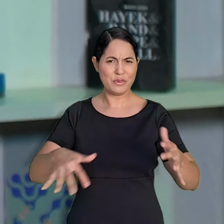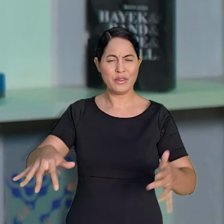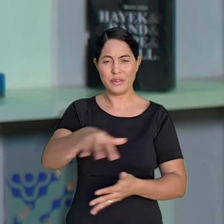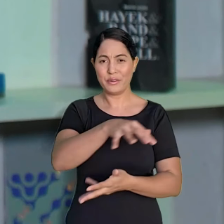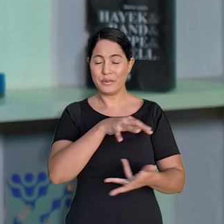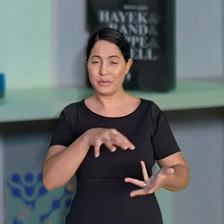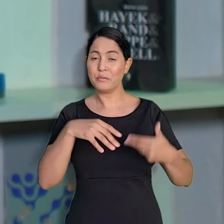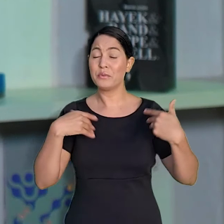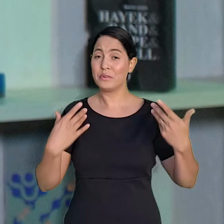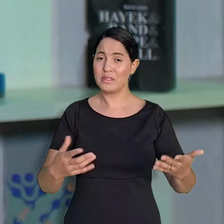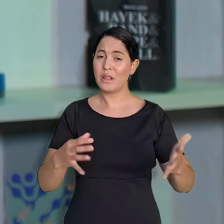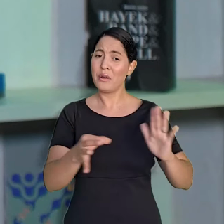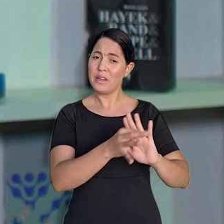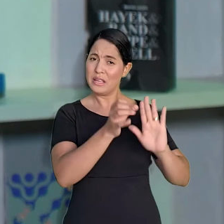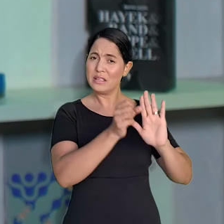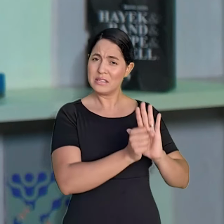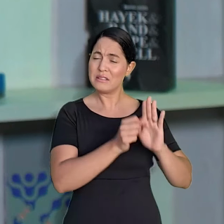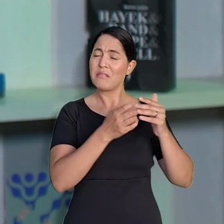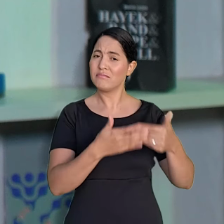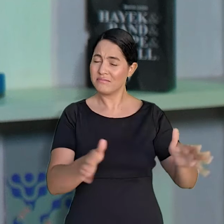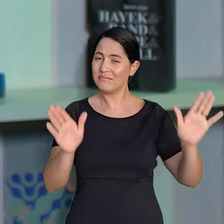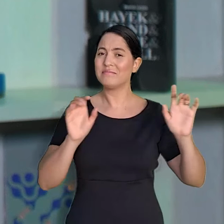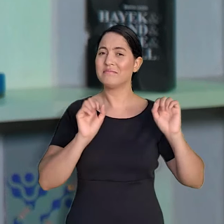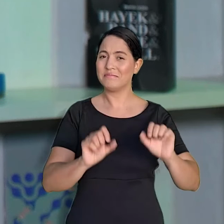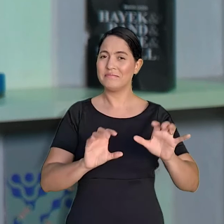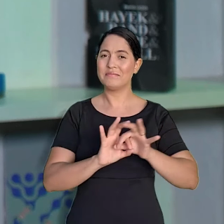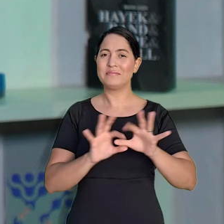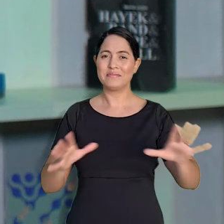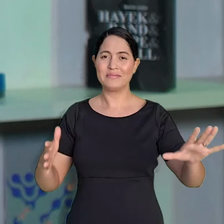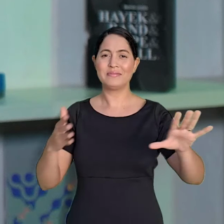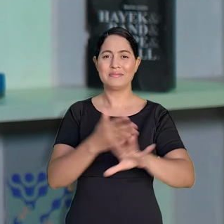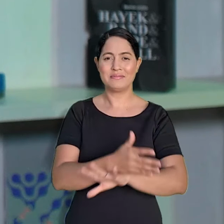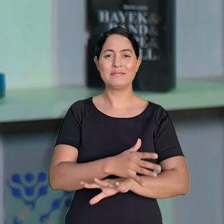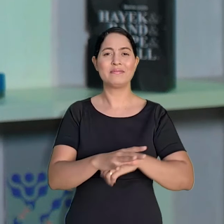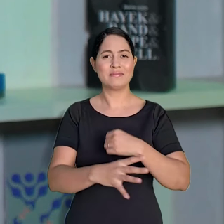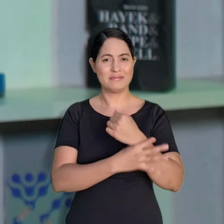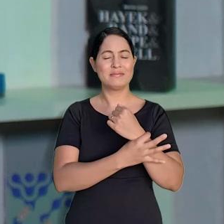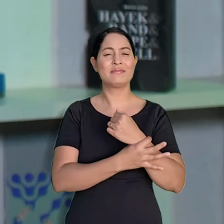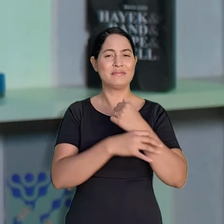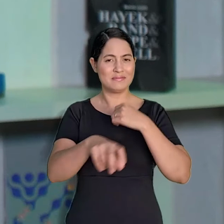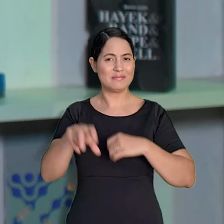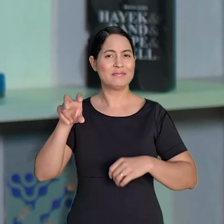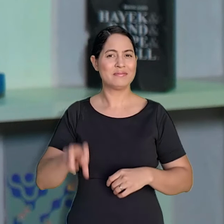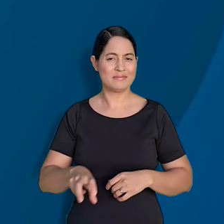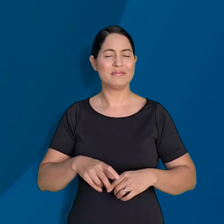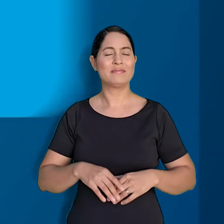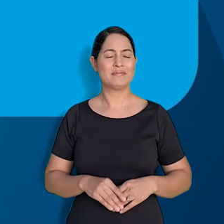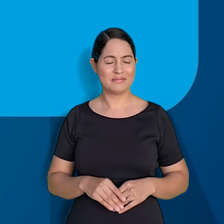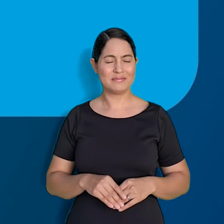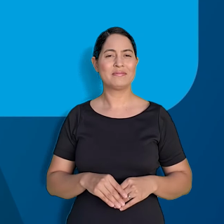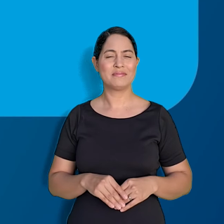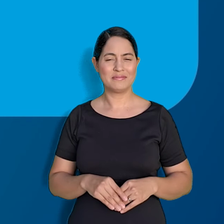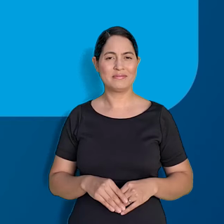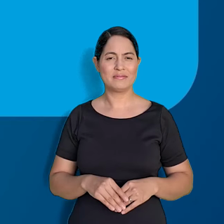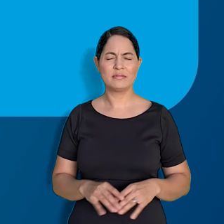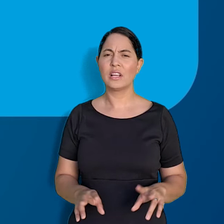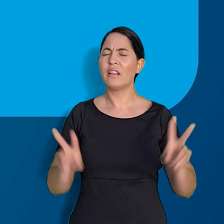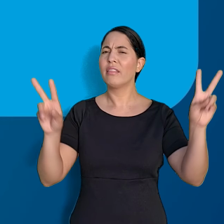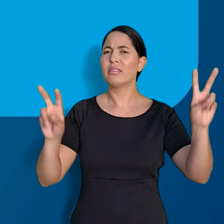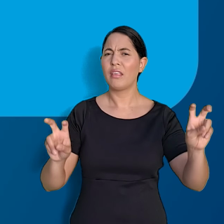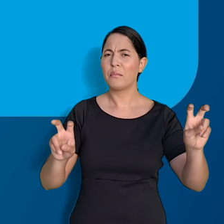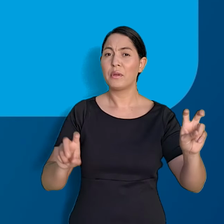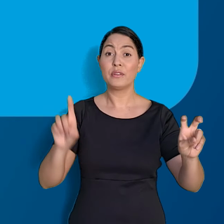do mundo. As inscrições também estão abertas e você já pode garantir o seu lugar. Com o tema Direito